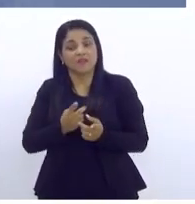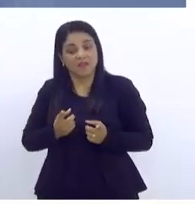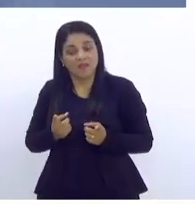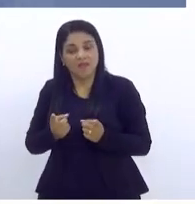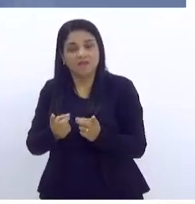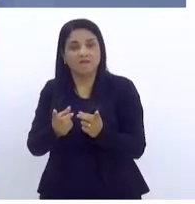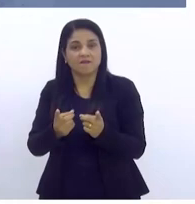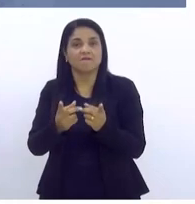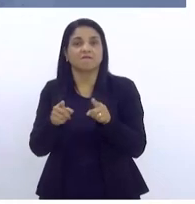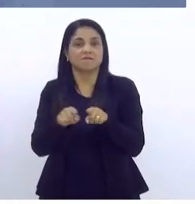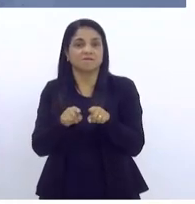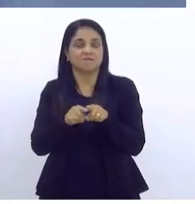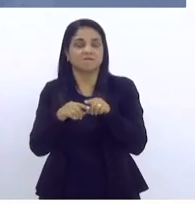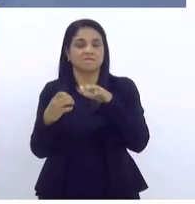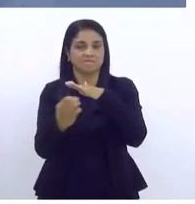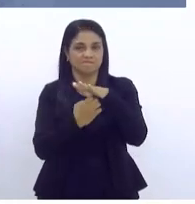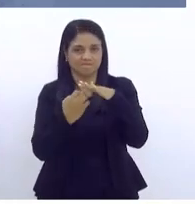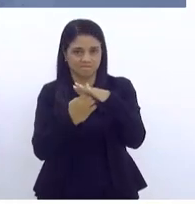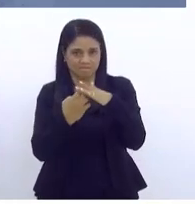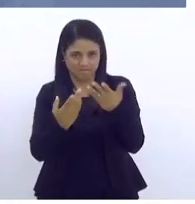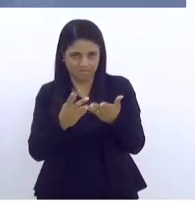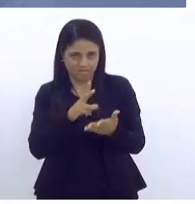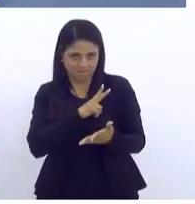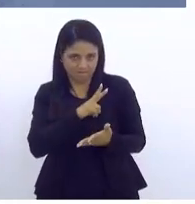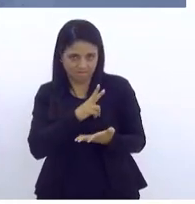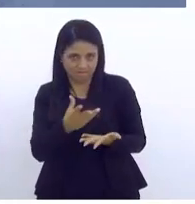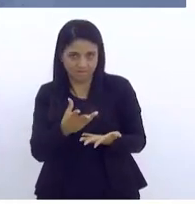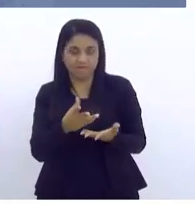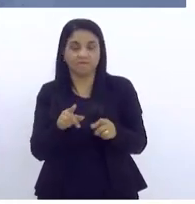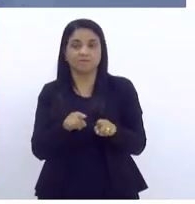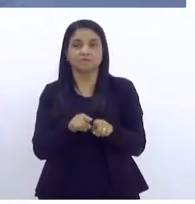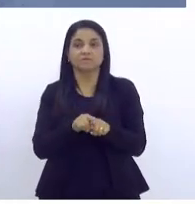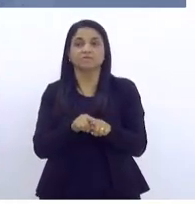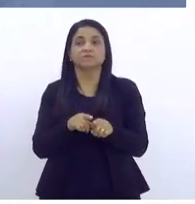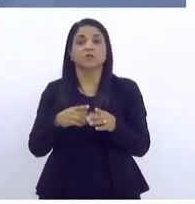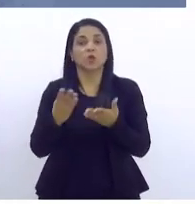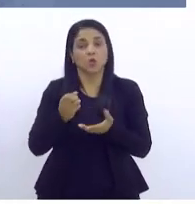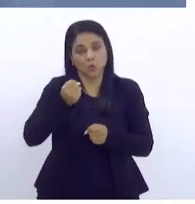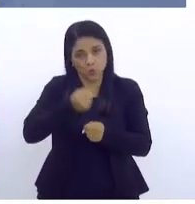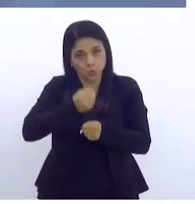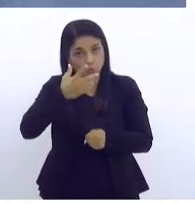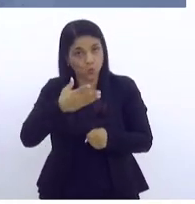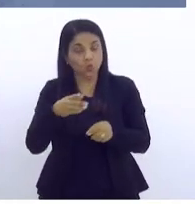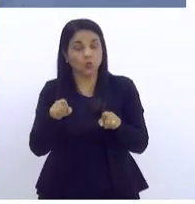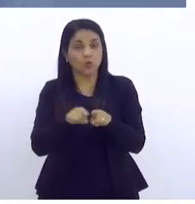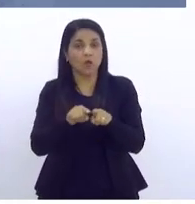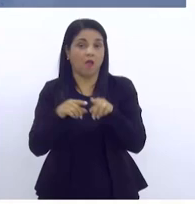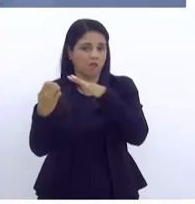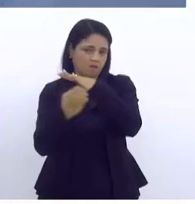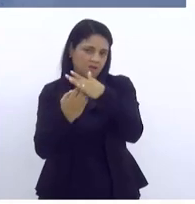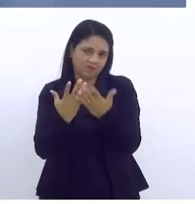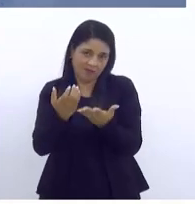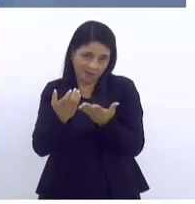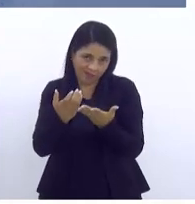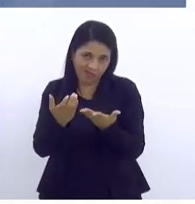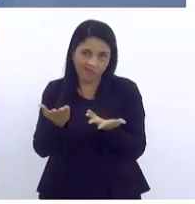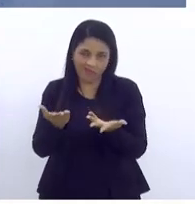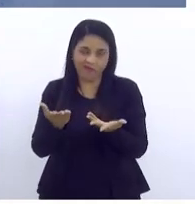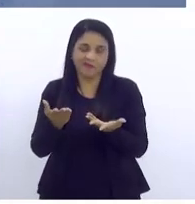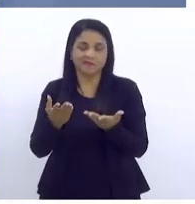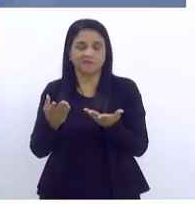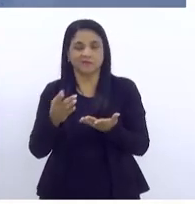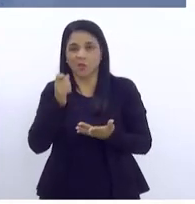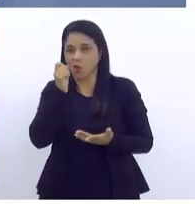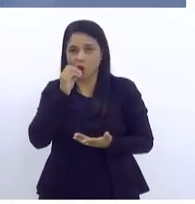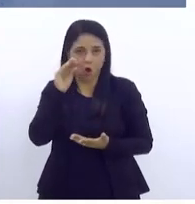saneamento né então o primeiro risco seria a questão da maximização dos lucros evidentemente uma empresa privada quer lucrar é óbvio eh o